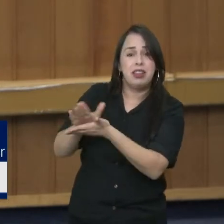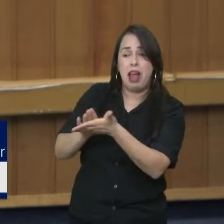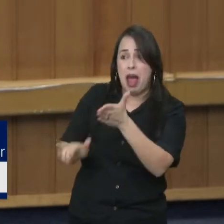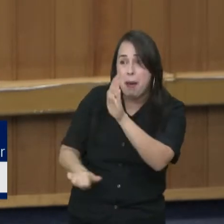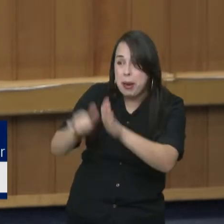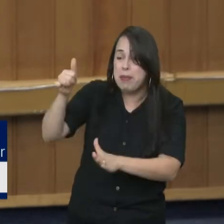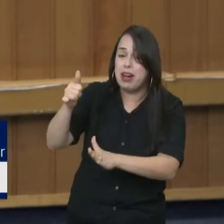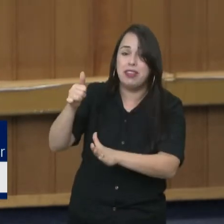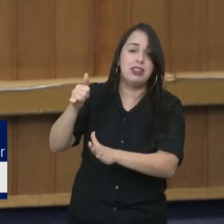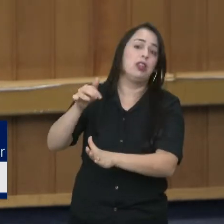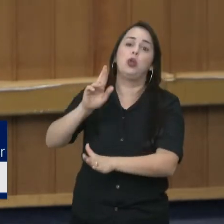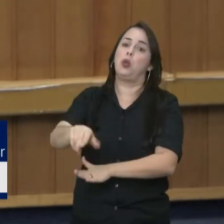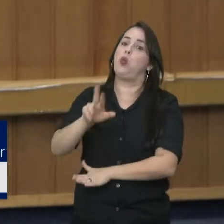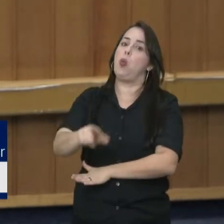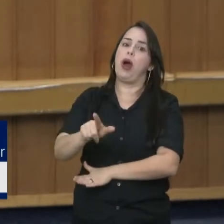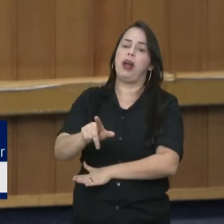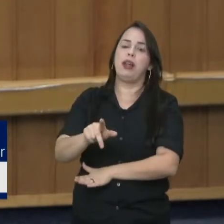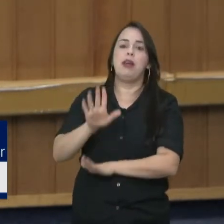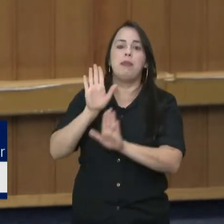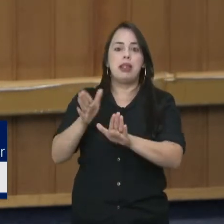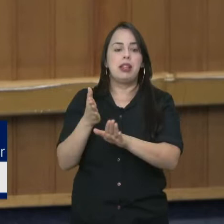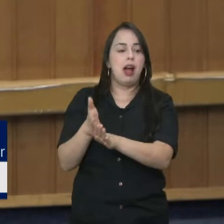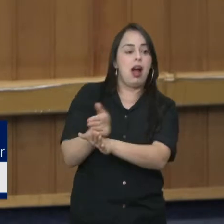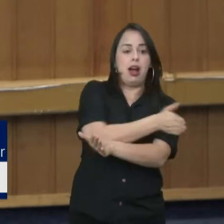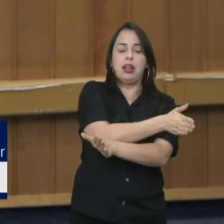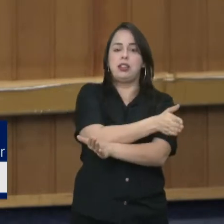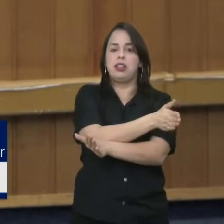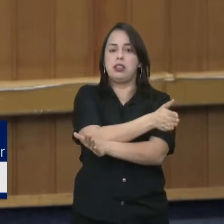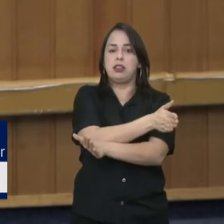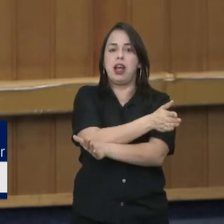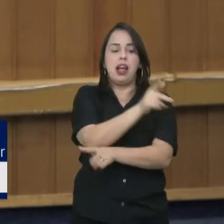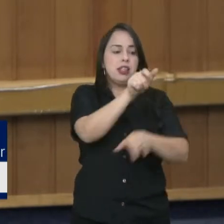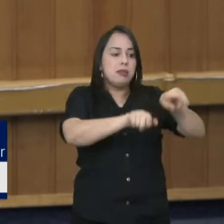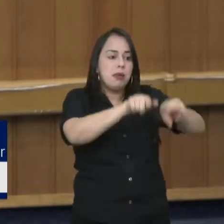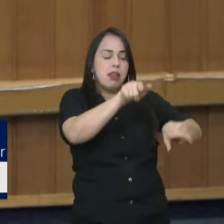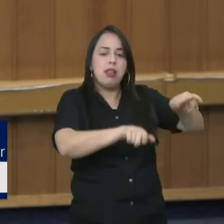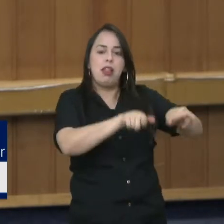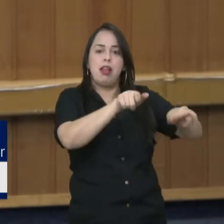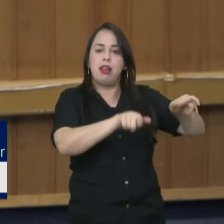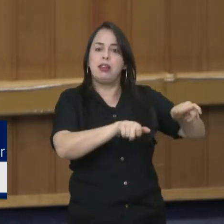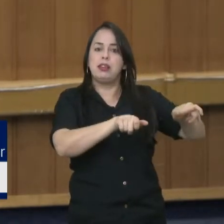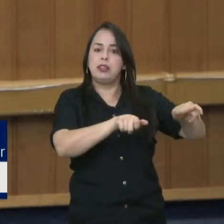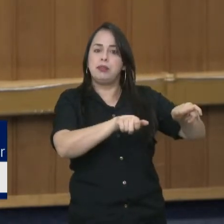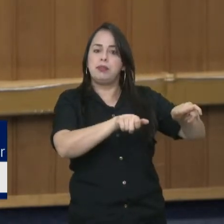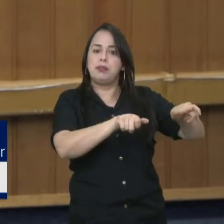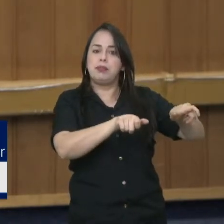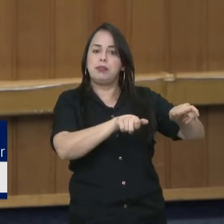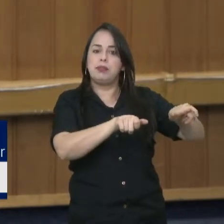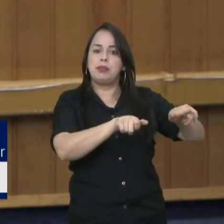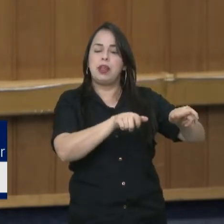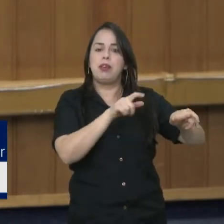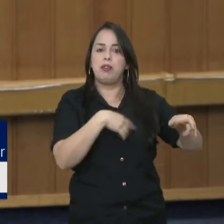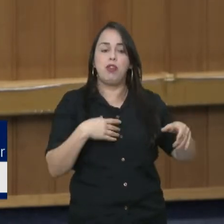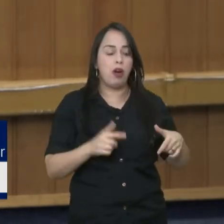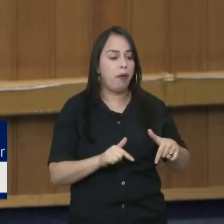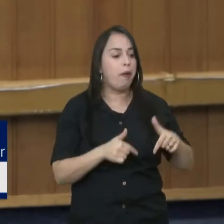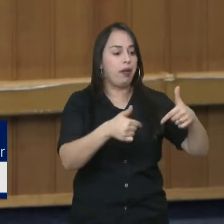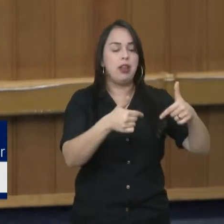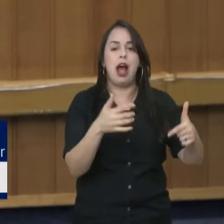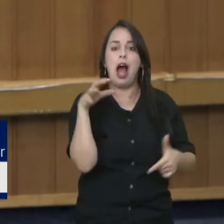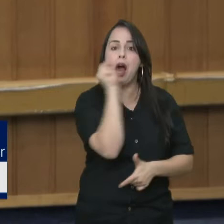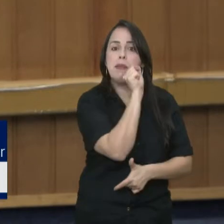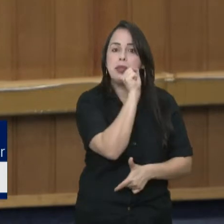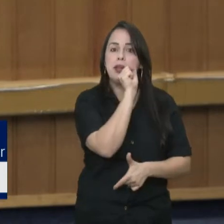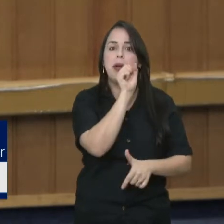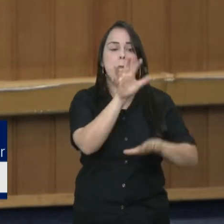vez que eu vejo uma greve, mas das outras vezes as pessoas lá da SMC foram mais proativas,